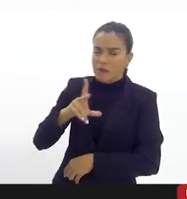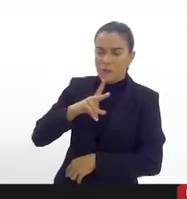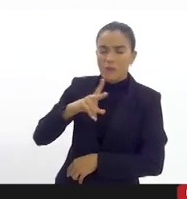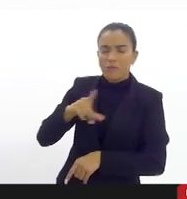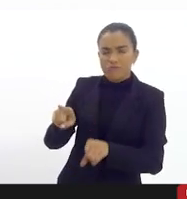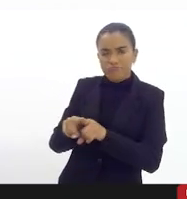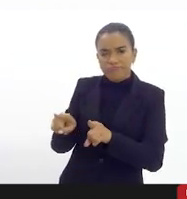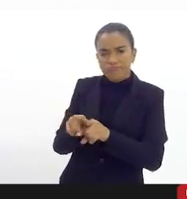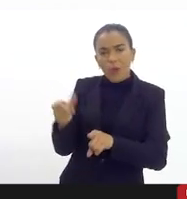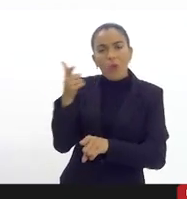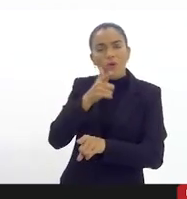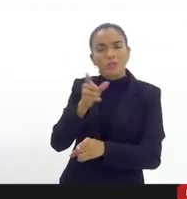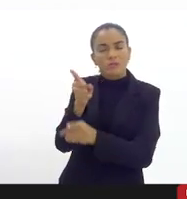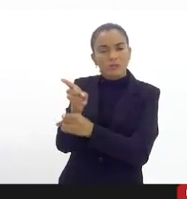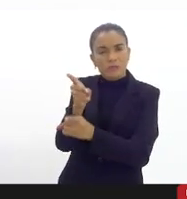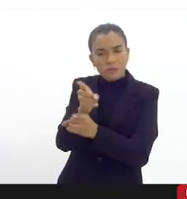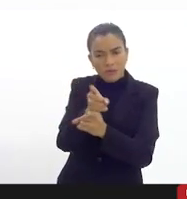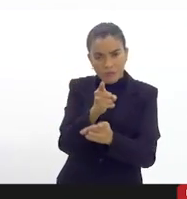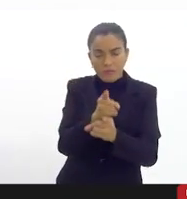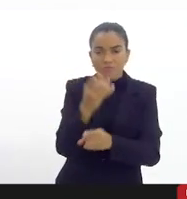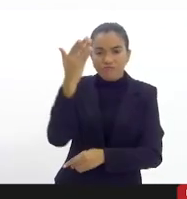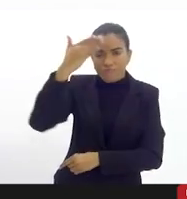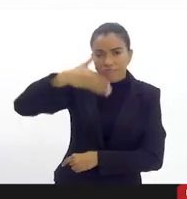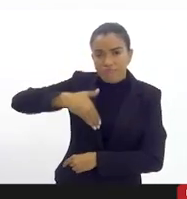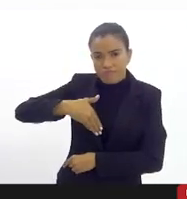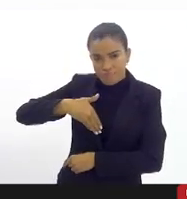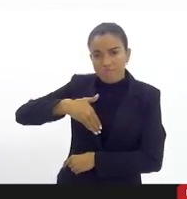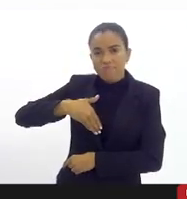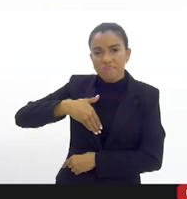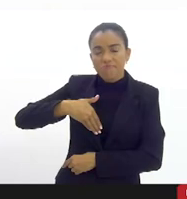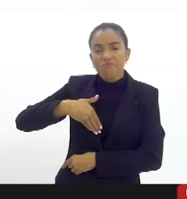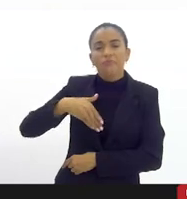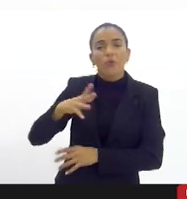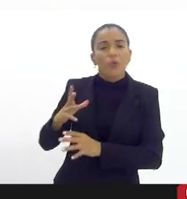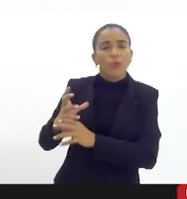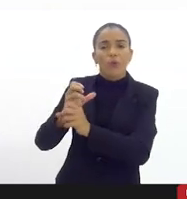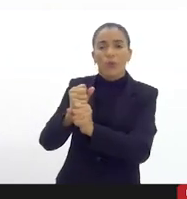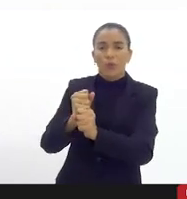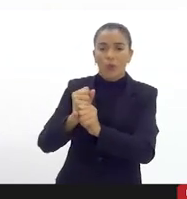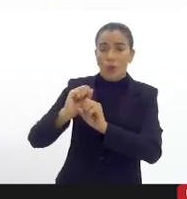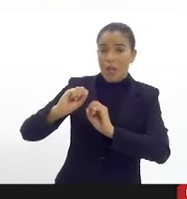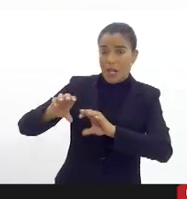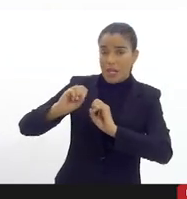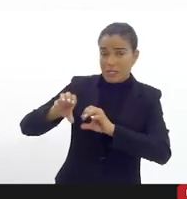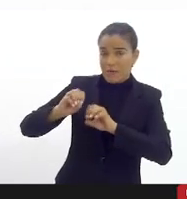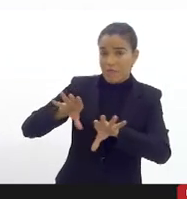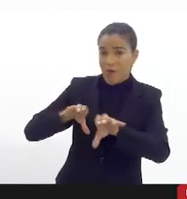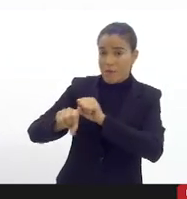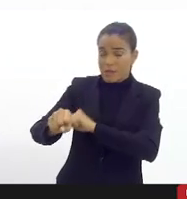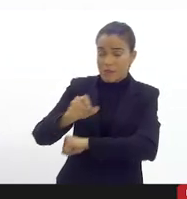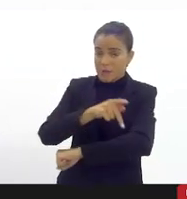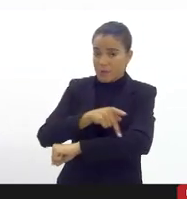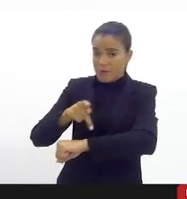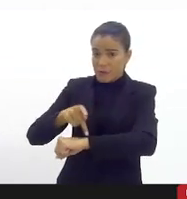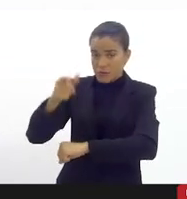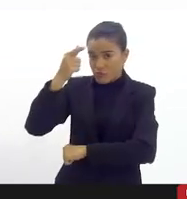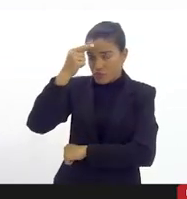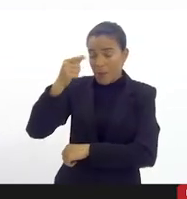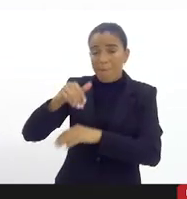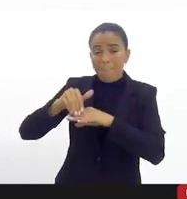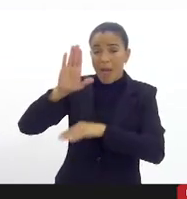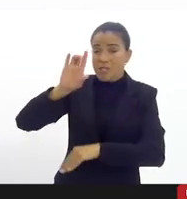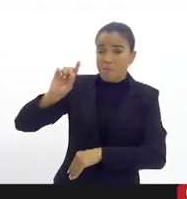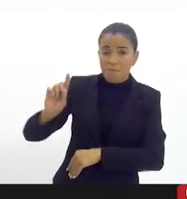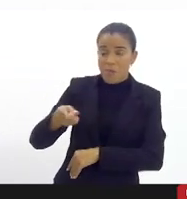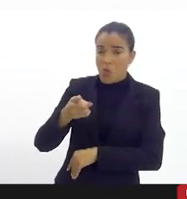a gente conseguiu encontrar E demonstrar né uma taxa é em curso de licenciatura de formação de professores superior a mil